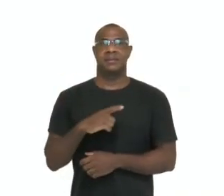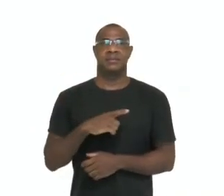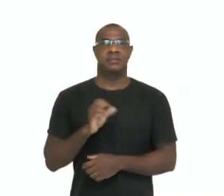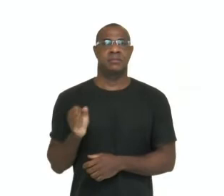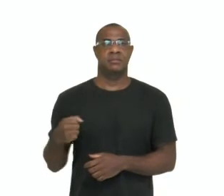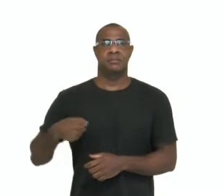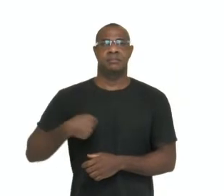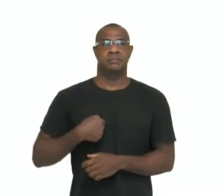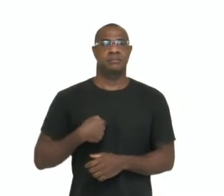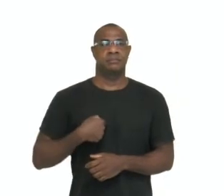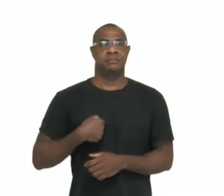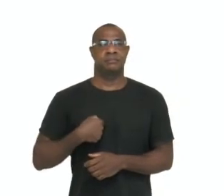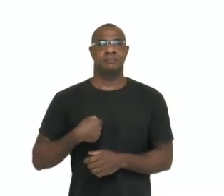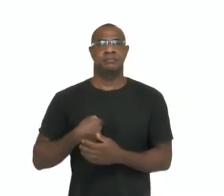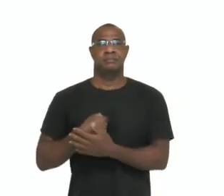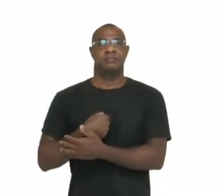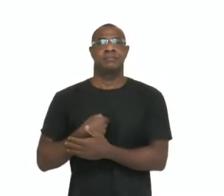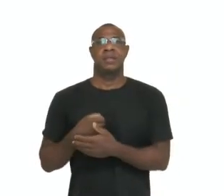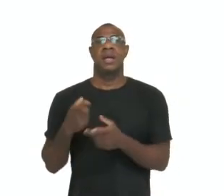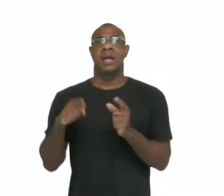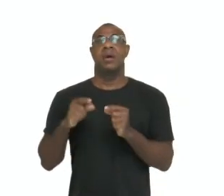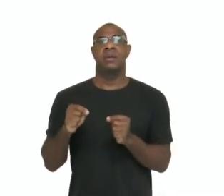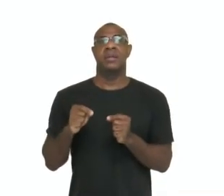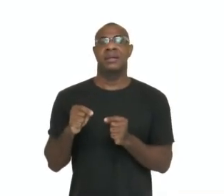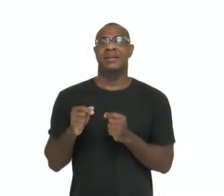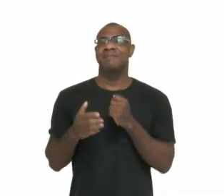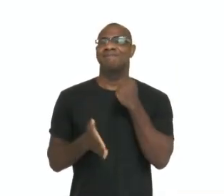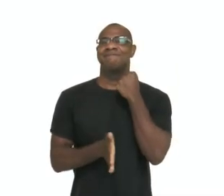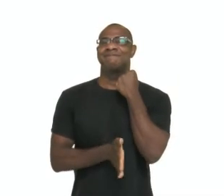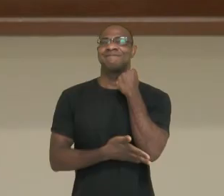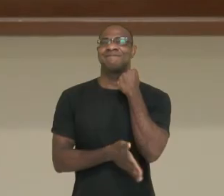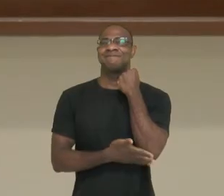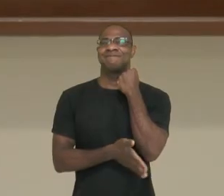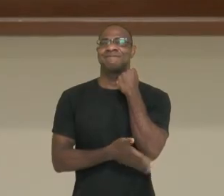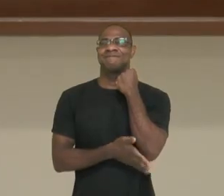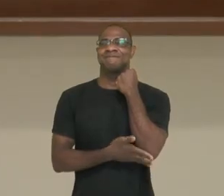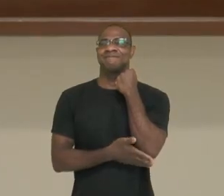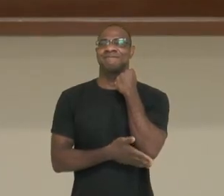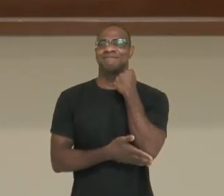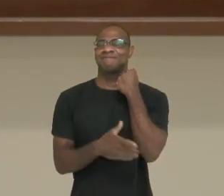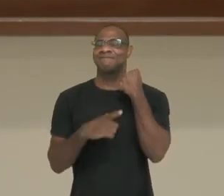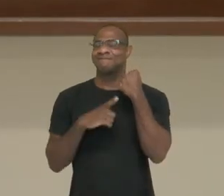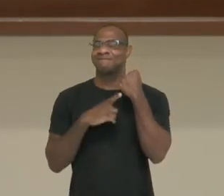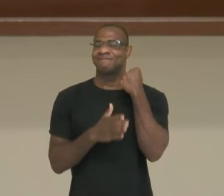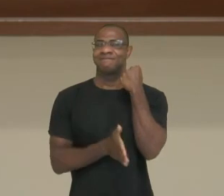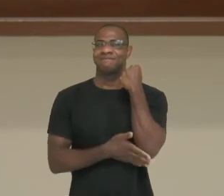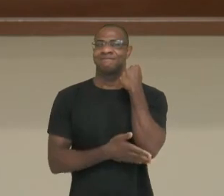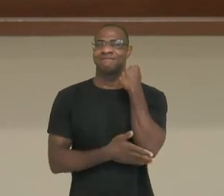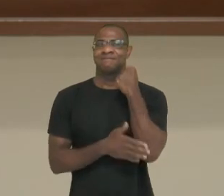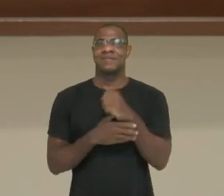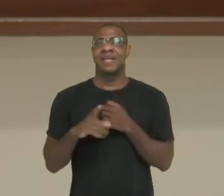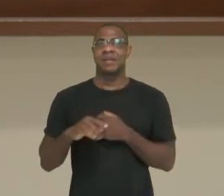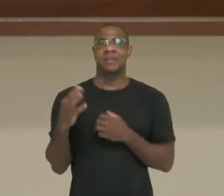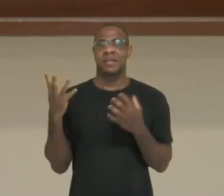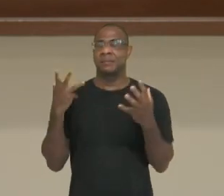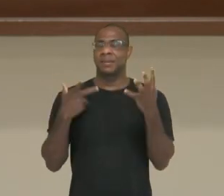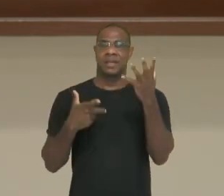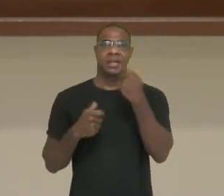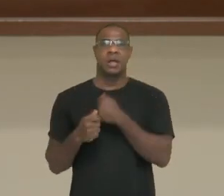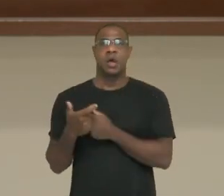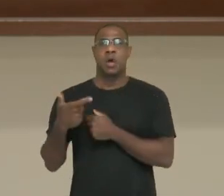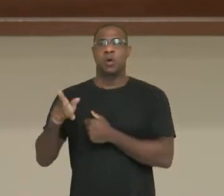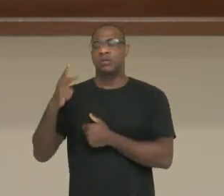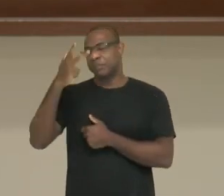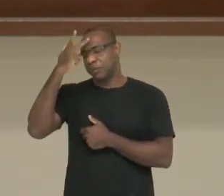admirava passam a ser o quê? Objeto de ciúmes. Ó, eram os mais belos, as outras pessoas só